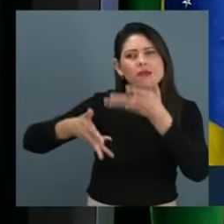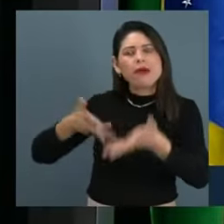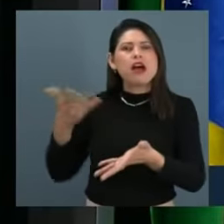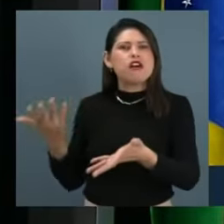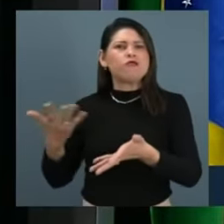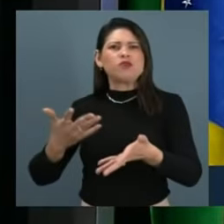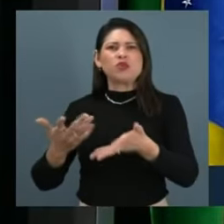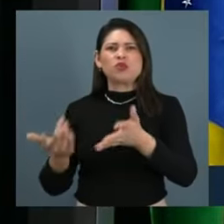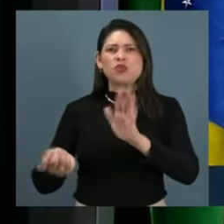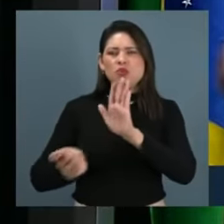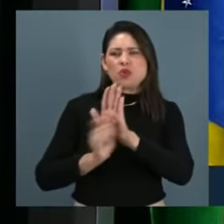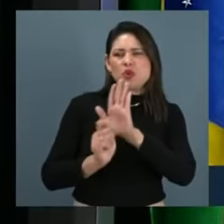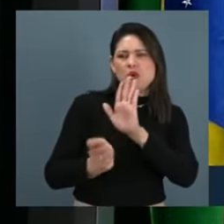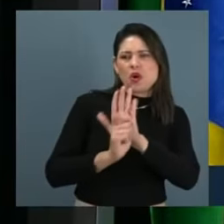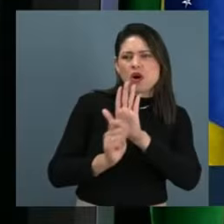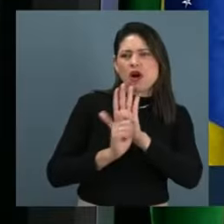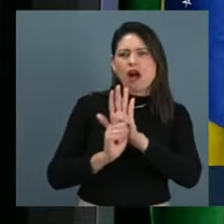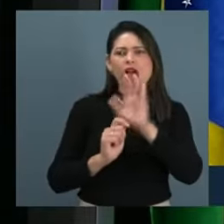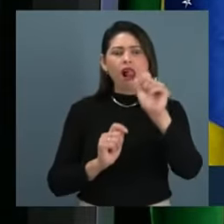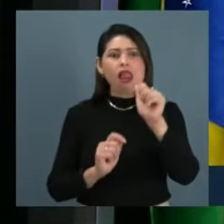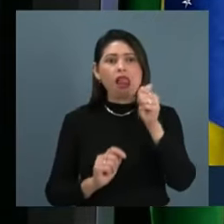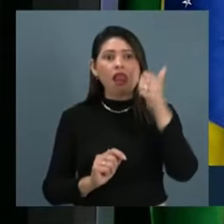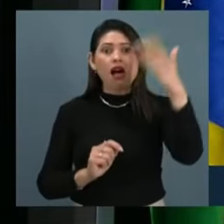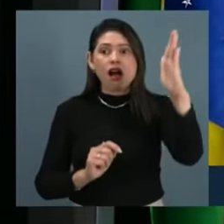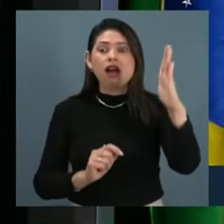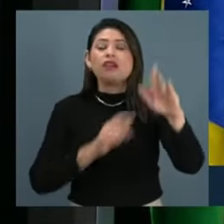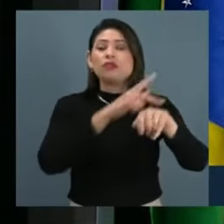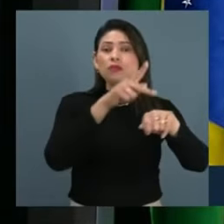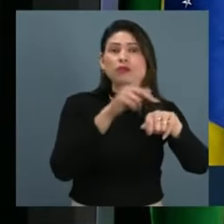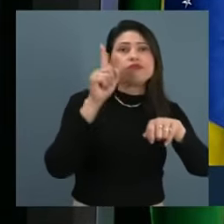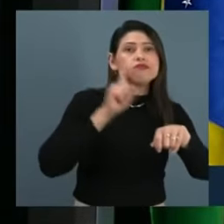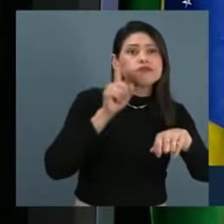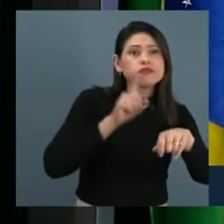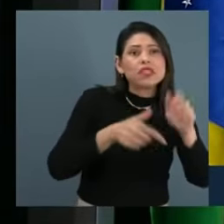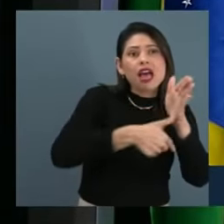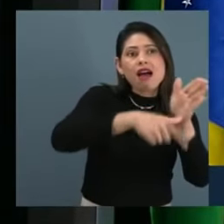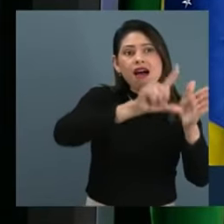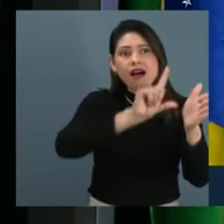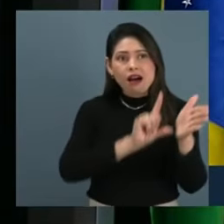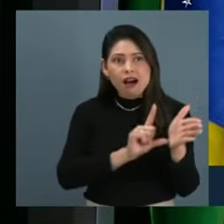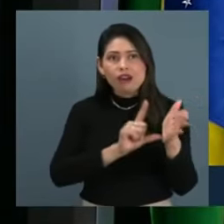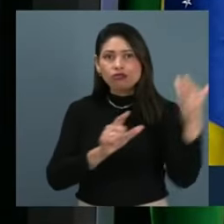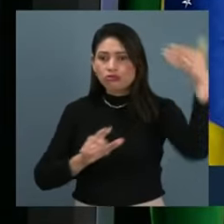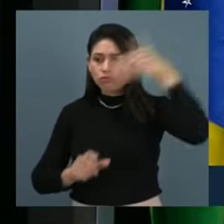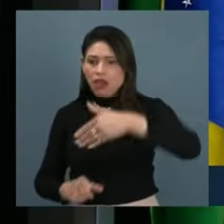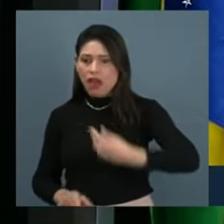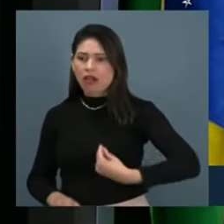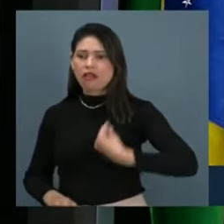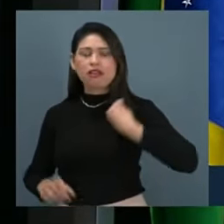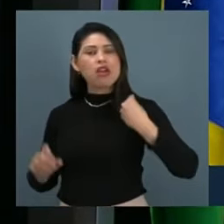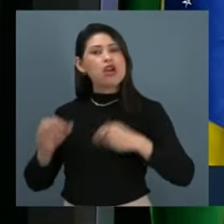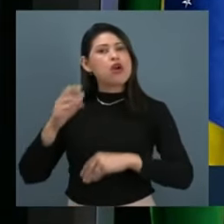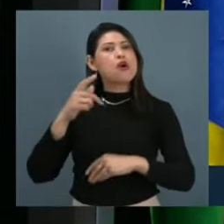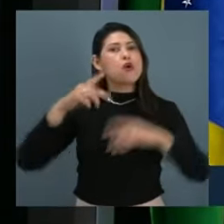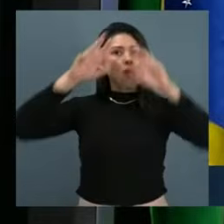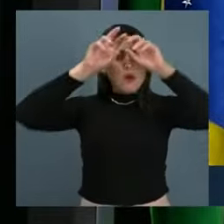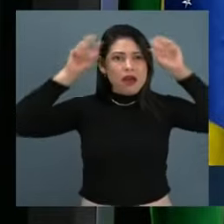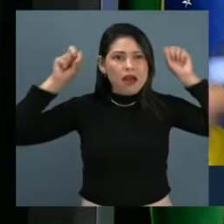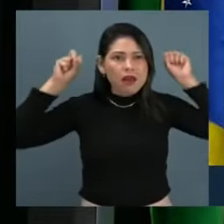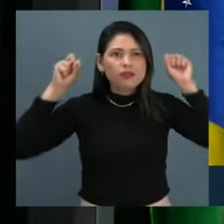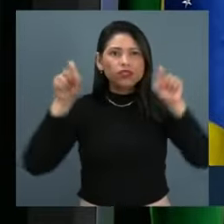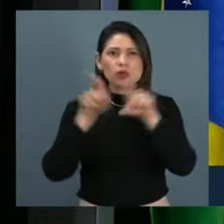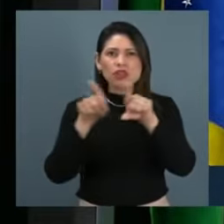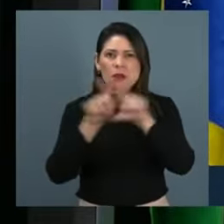nos Estados Unidos, antes de ser ministro do Supremo, falando em defesa da legalização do aborto e da legalização das